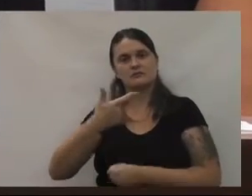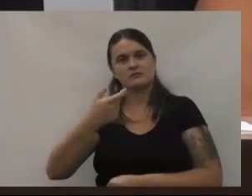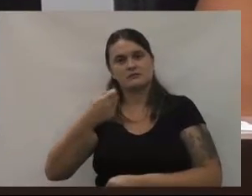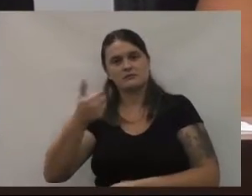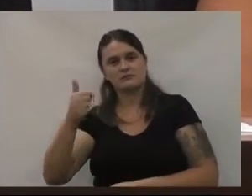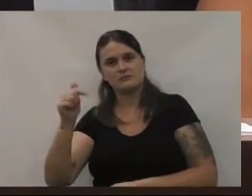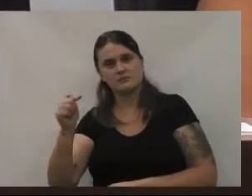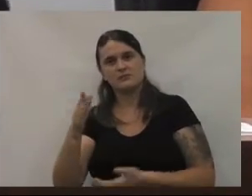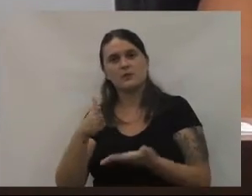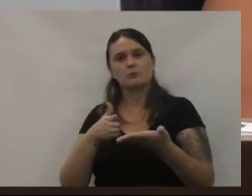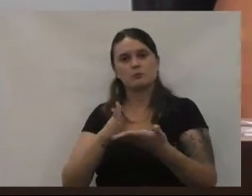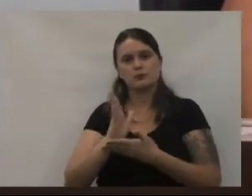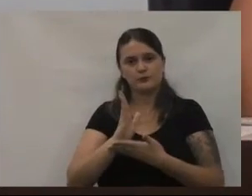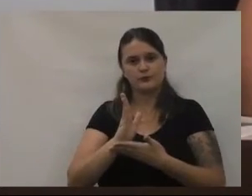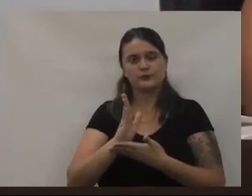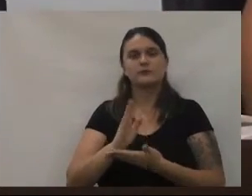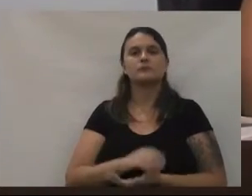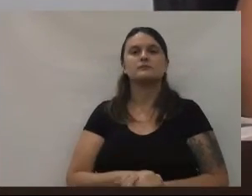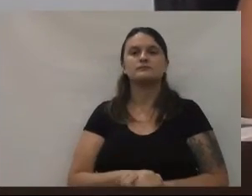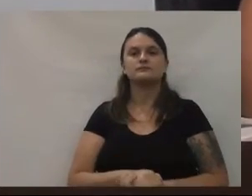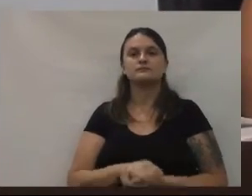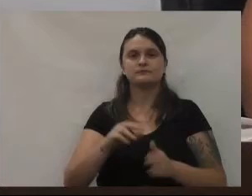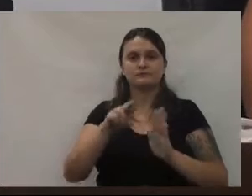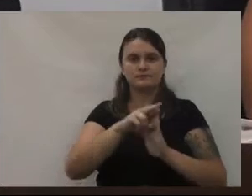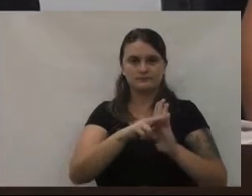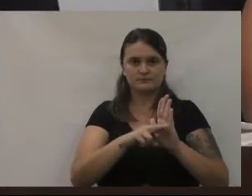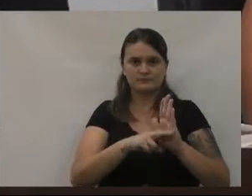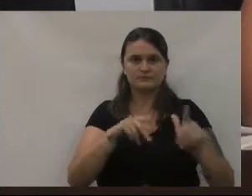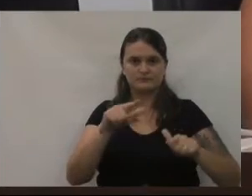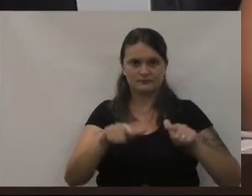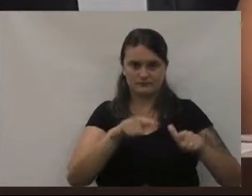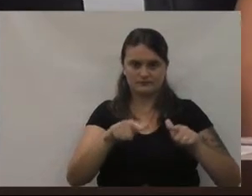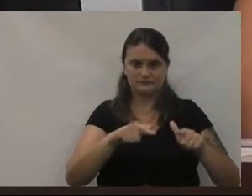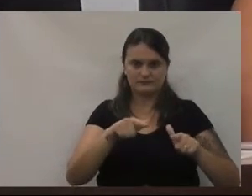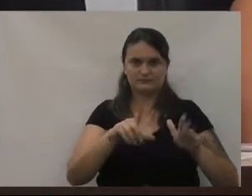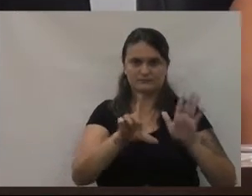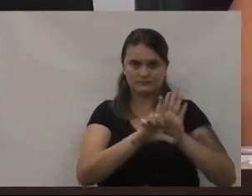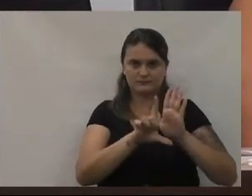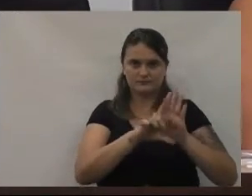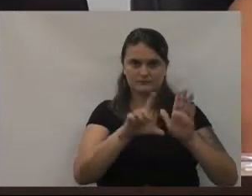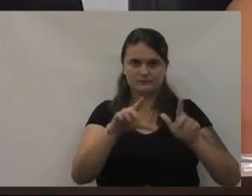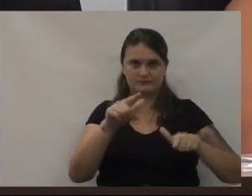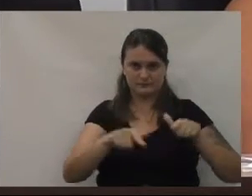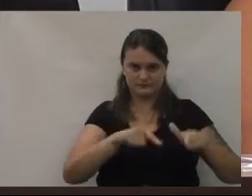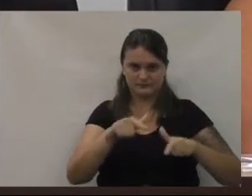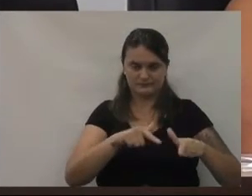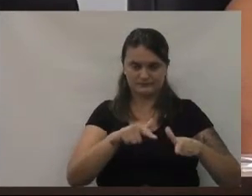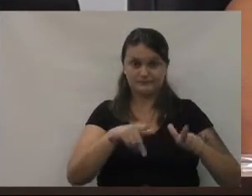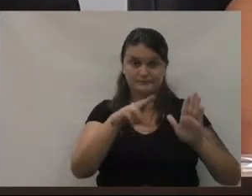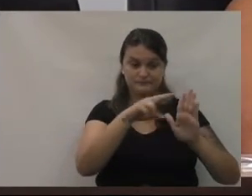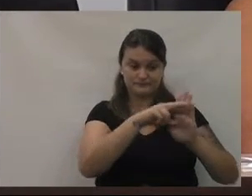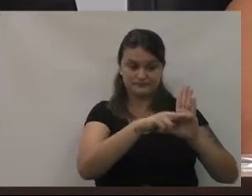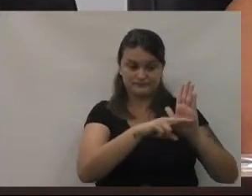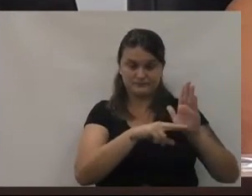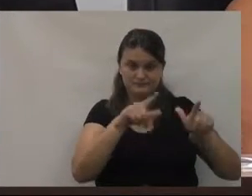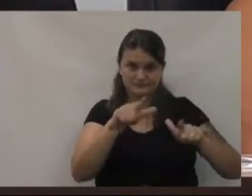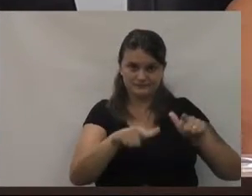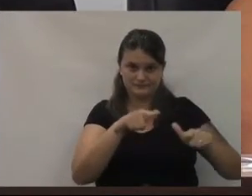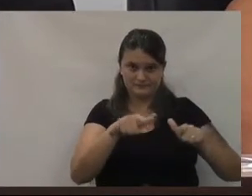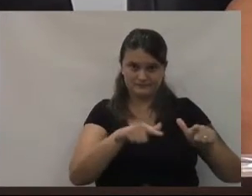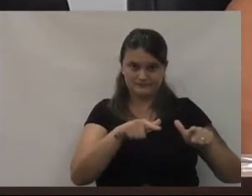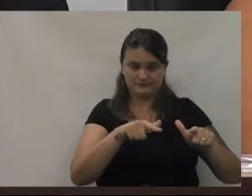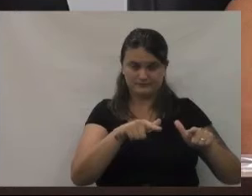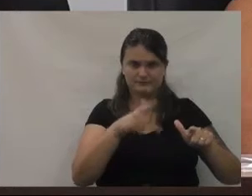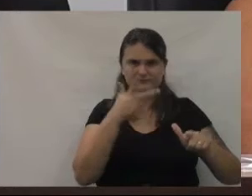2017, aprovada a reforma trabalhista, né? Perfeito. E essa reforma trabalhista fez